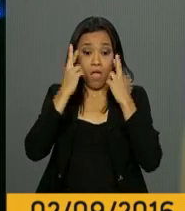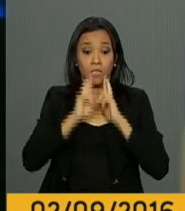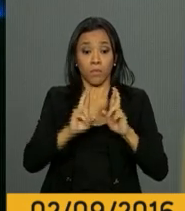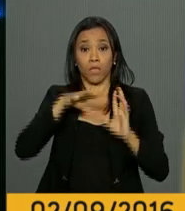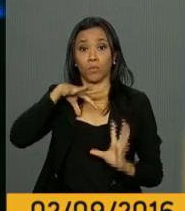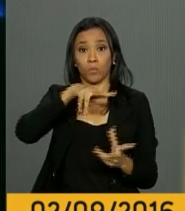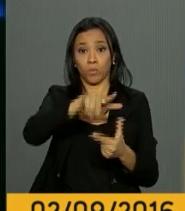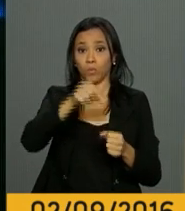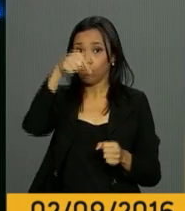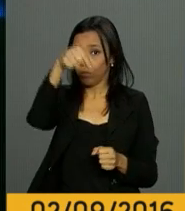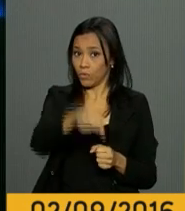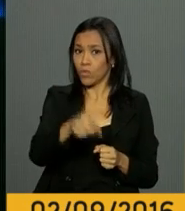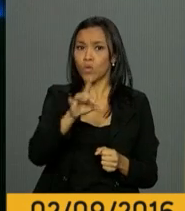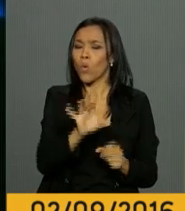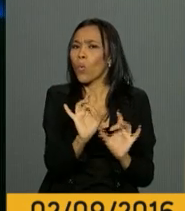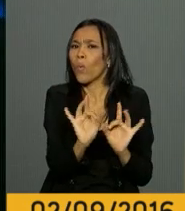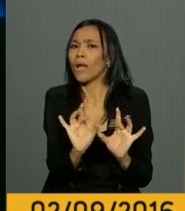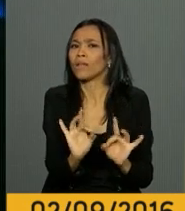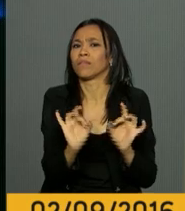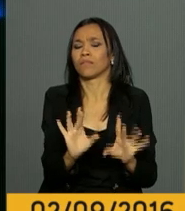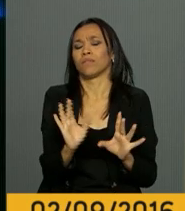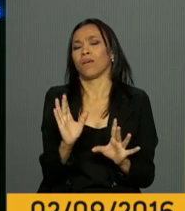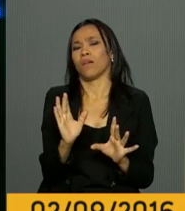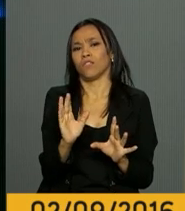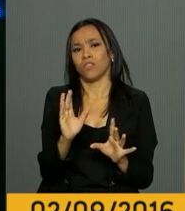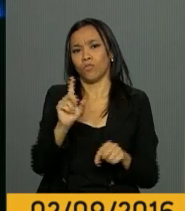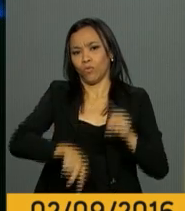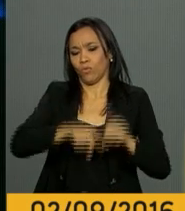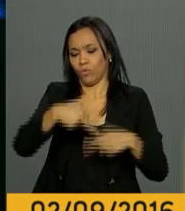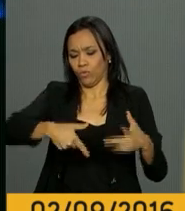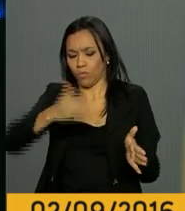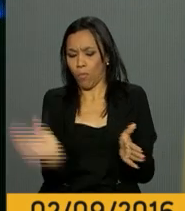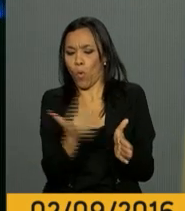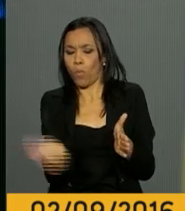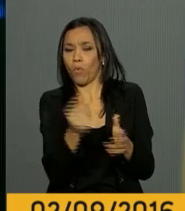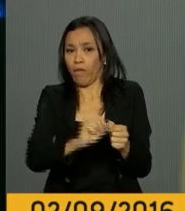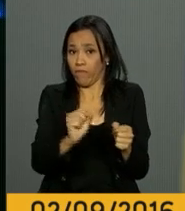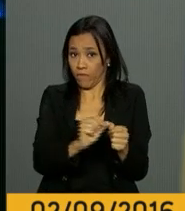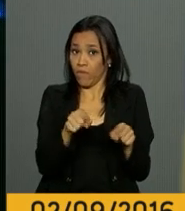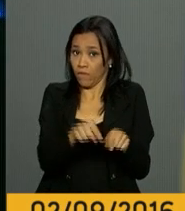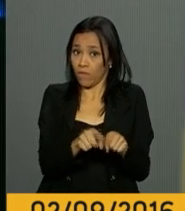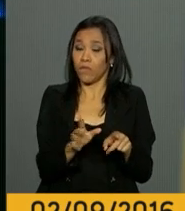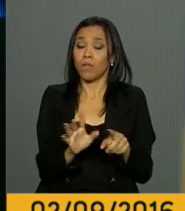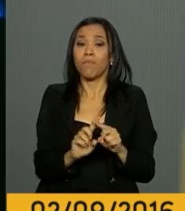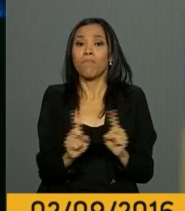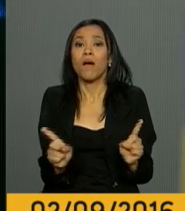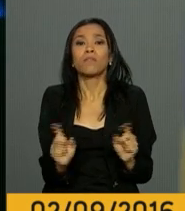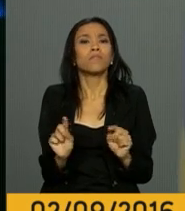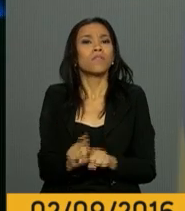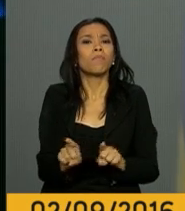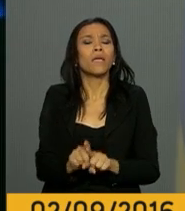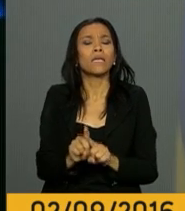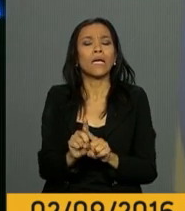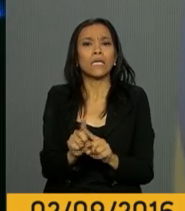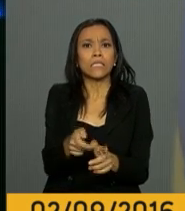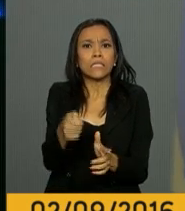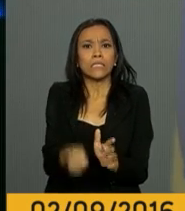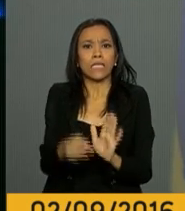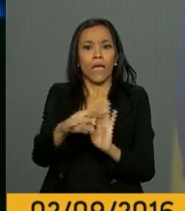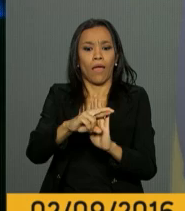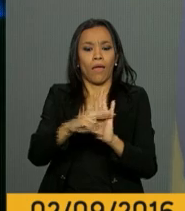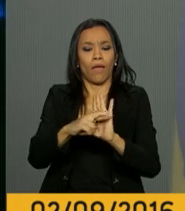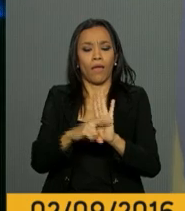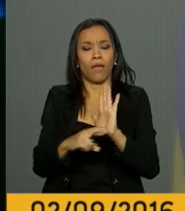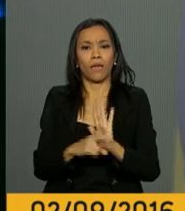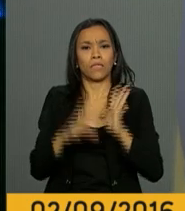só pela qualidade intrínseca dos nossos produtos, mas também pelos rigorosos padrões